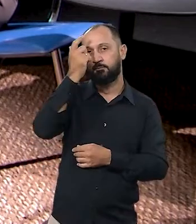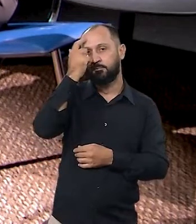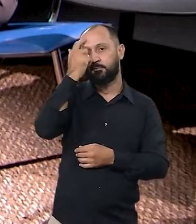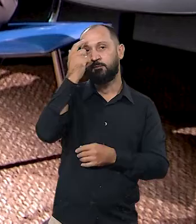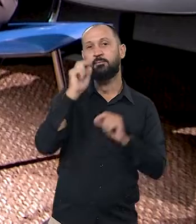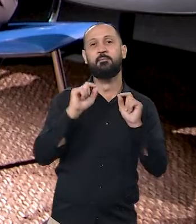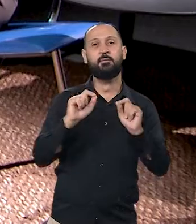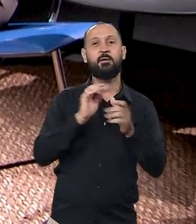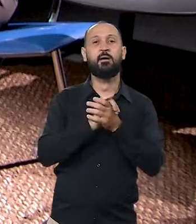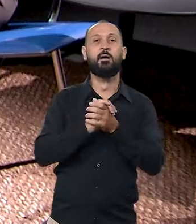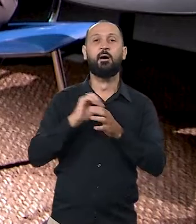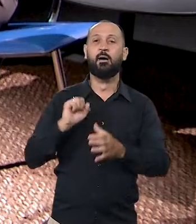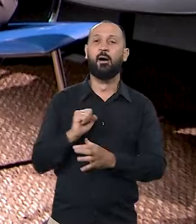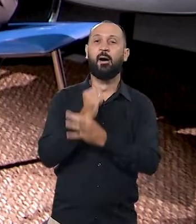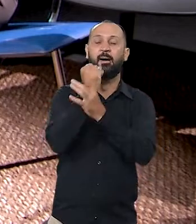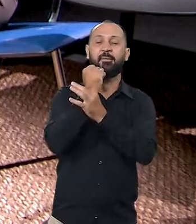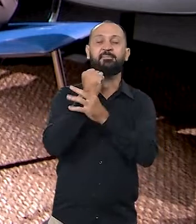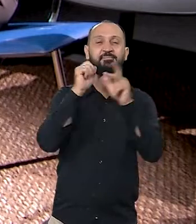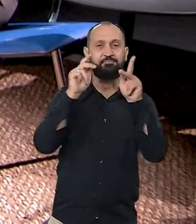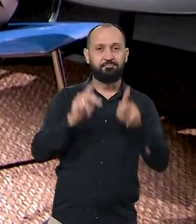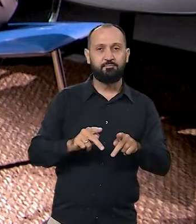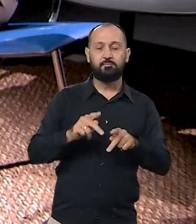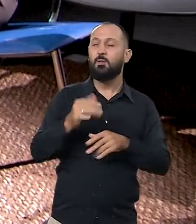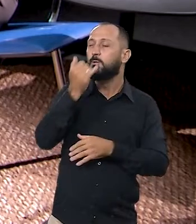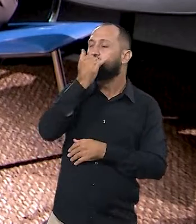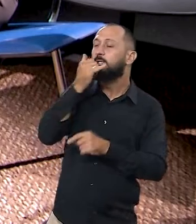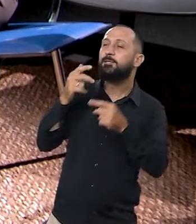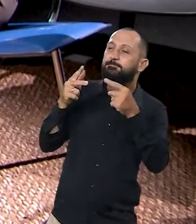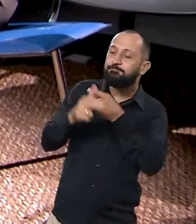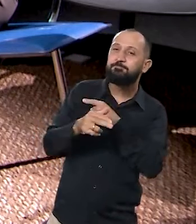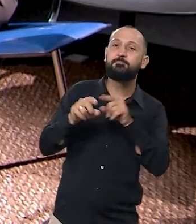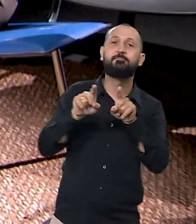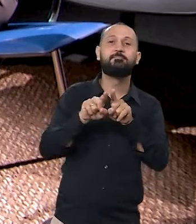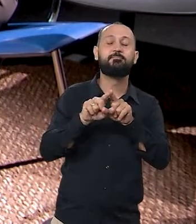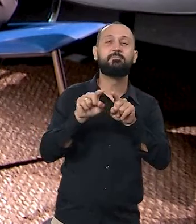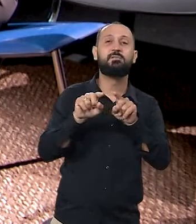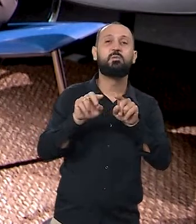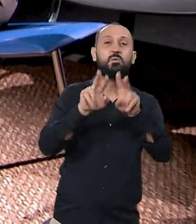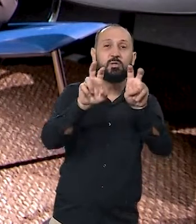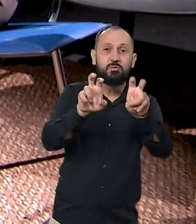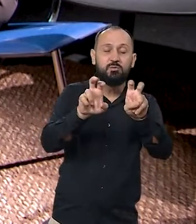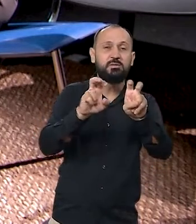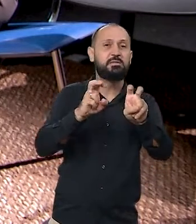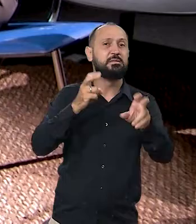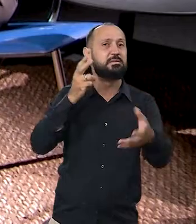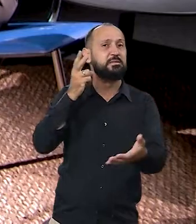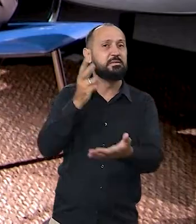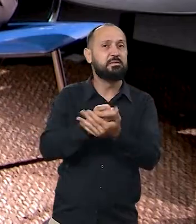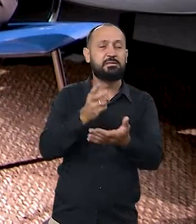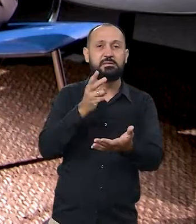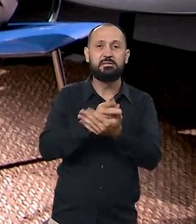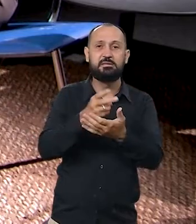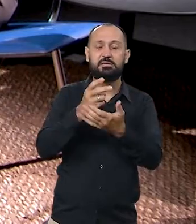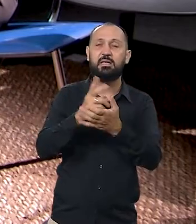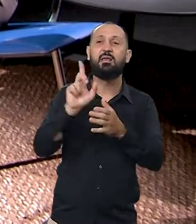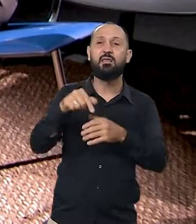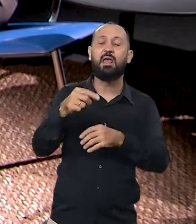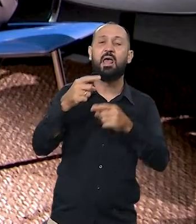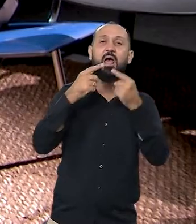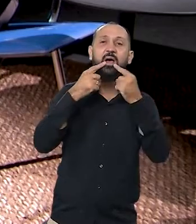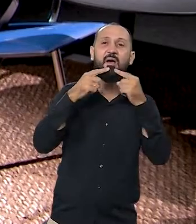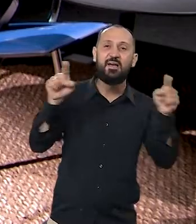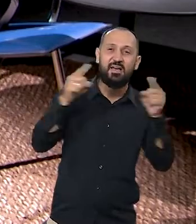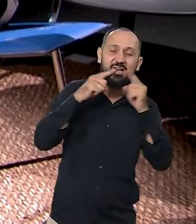Eu penso que a segurança pública do Mato Grosso do Sul... E desculpa interrompê-lo, Sim. também é um assunto que constantemente vira alvo